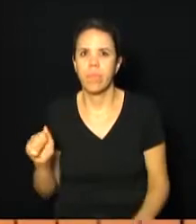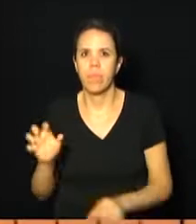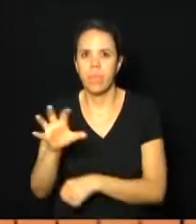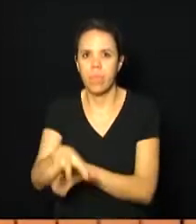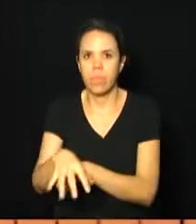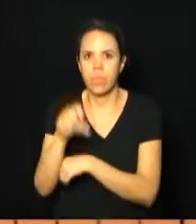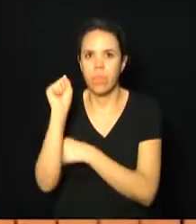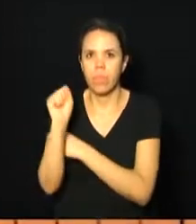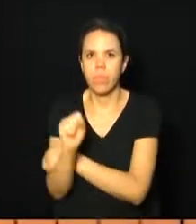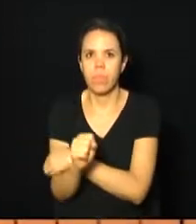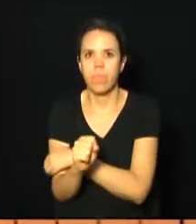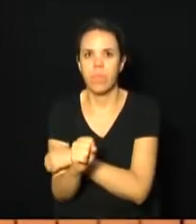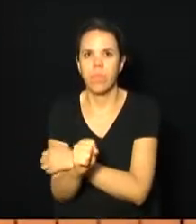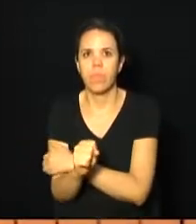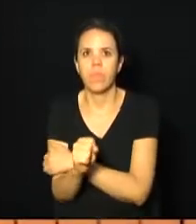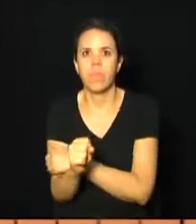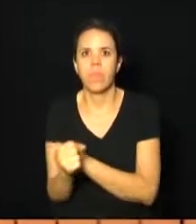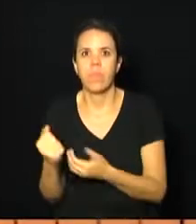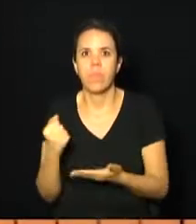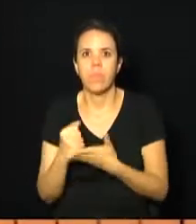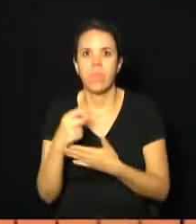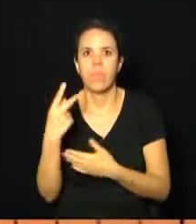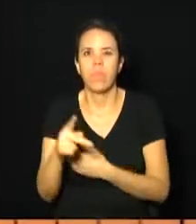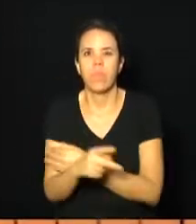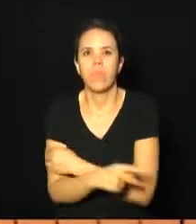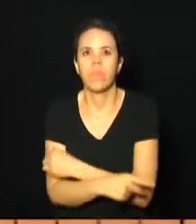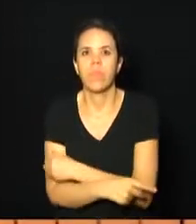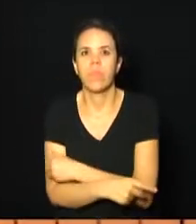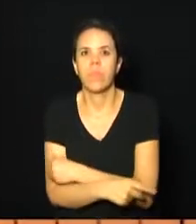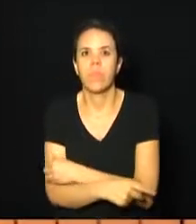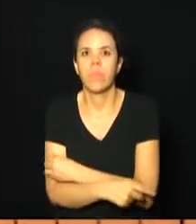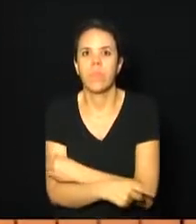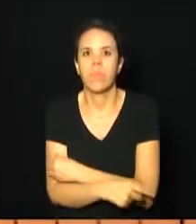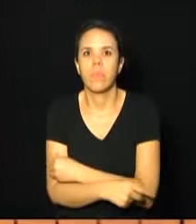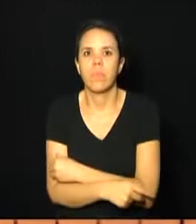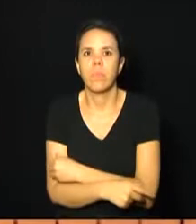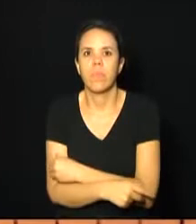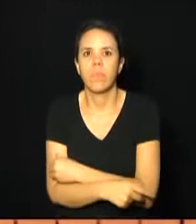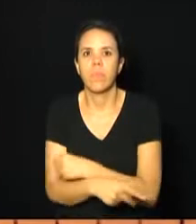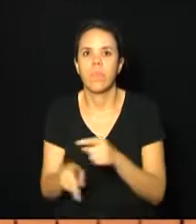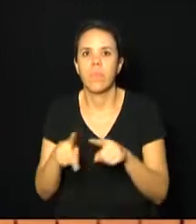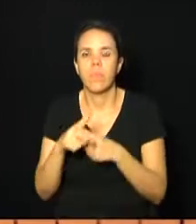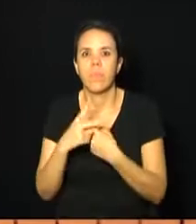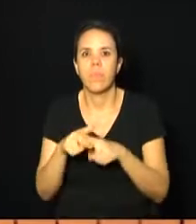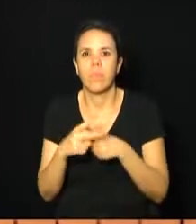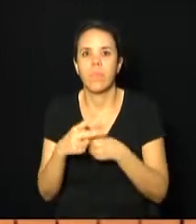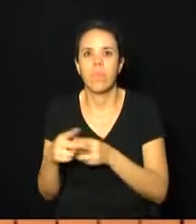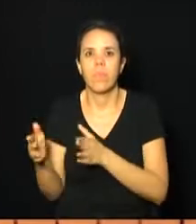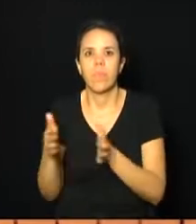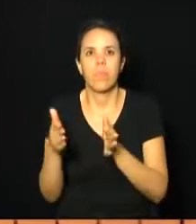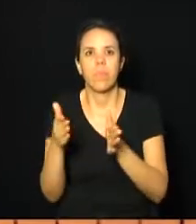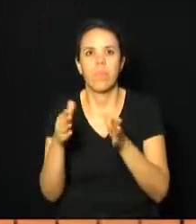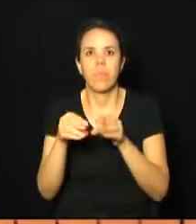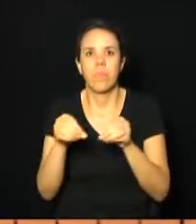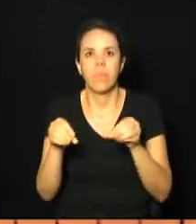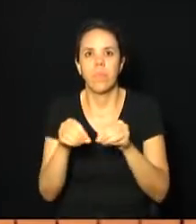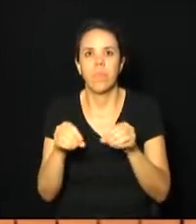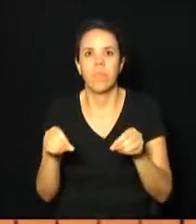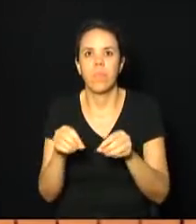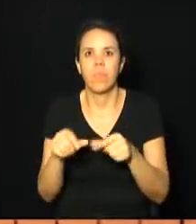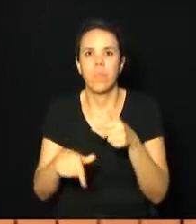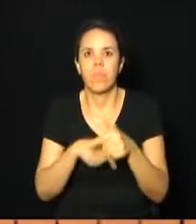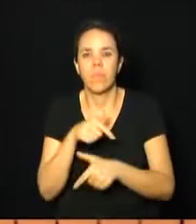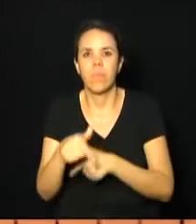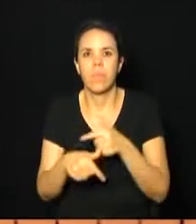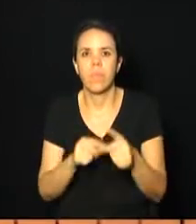tudo mais, a gente acaba ajudando eles. Nessa parte de manutenção das estradas de terra, é um